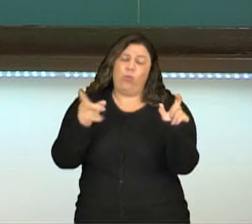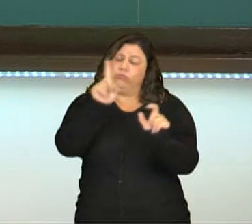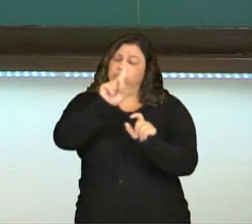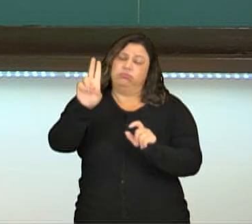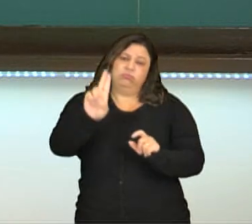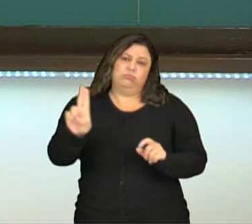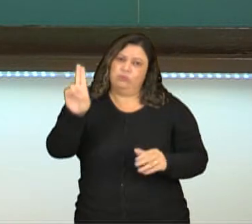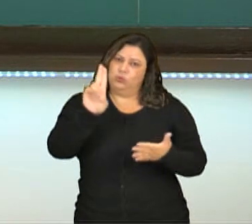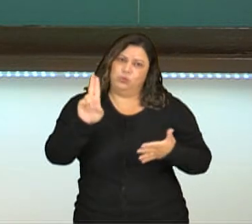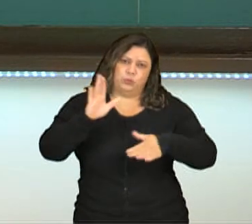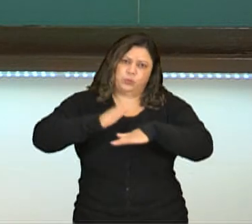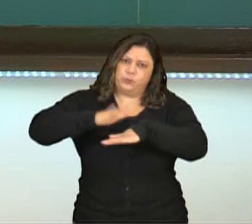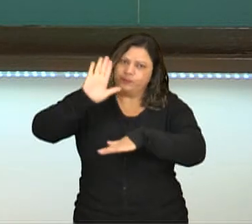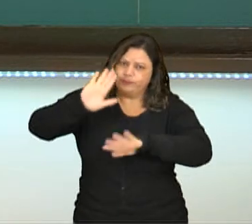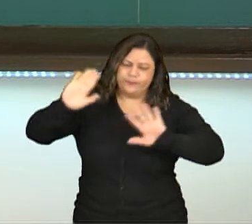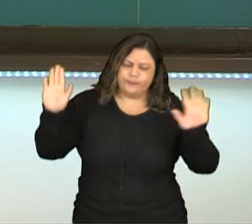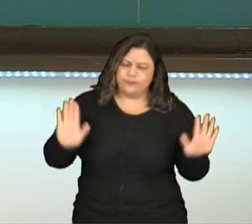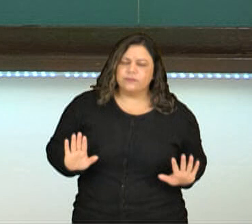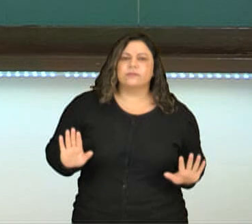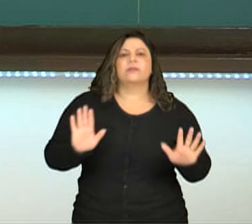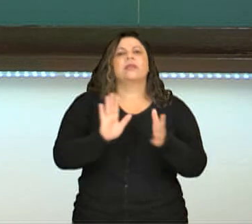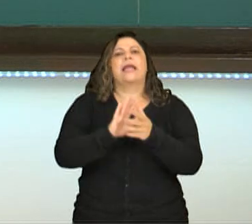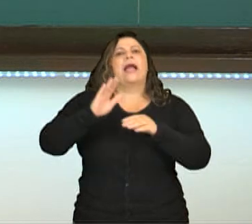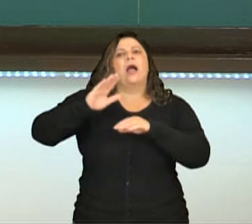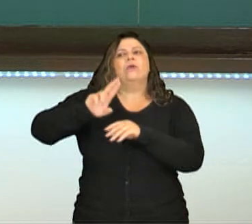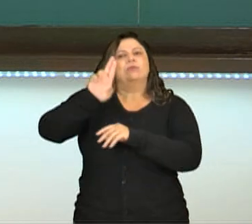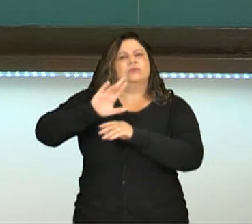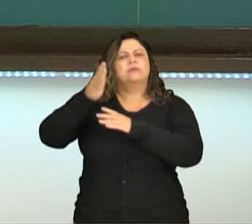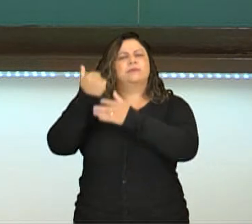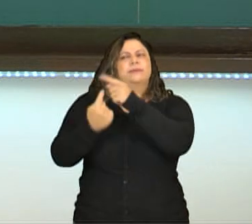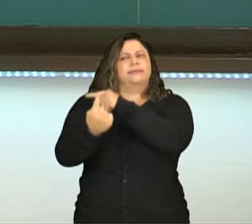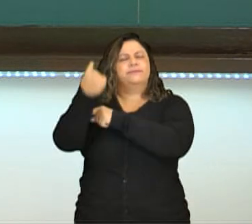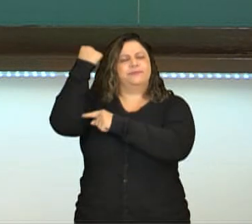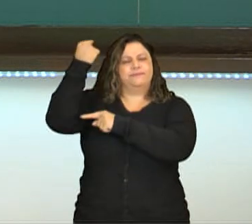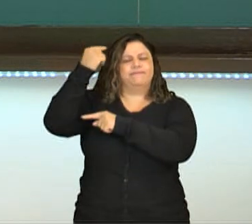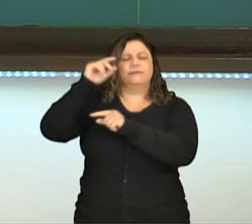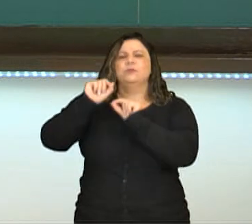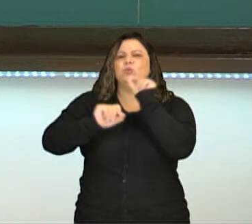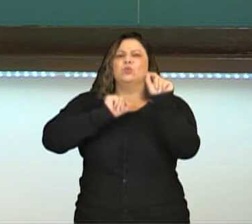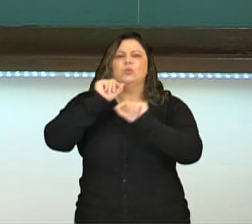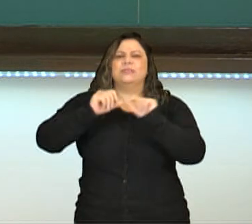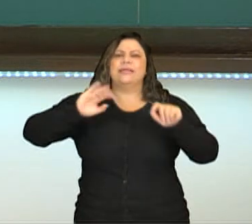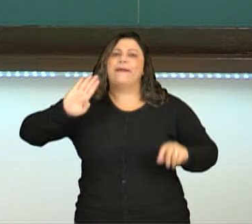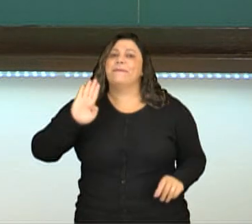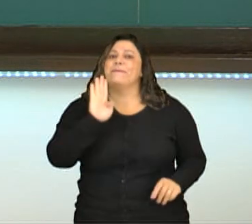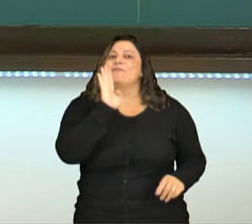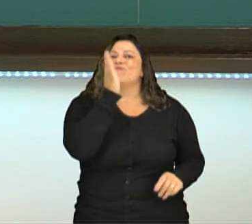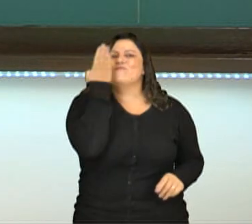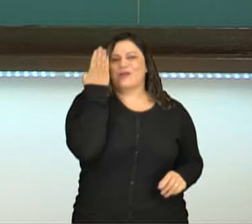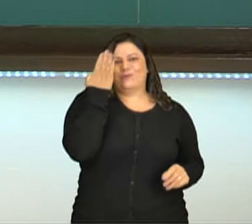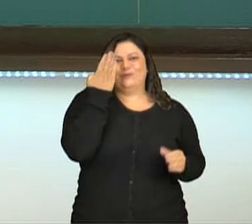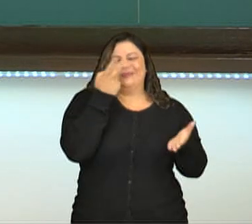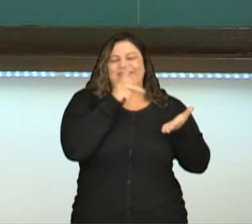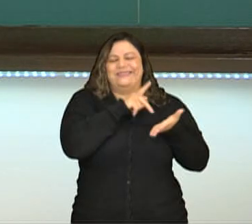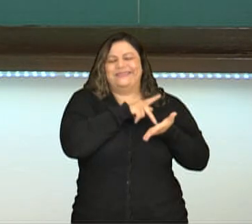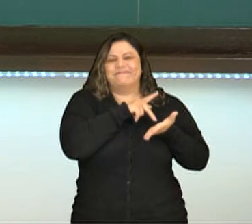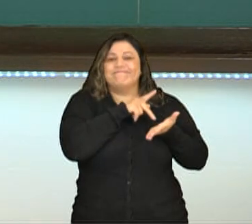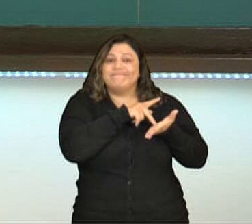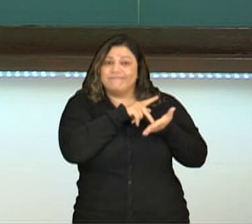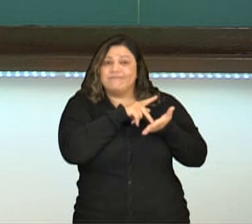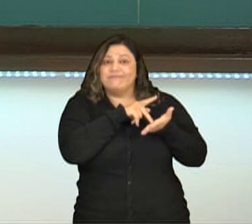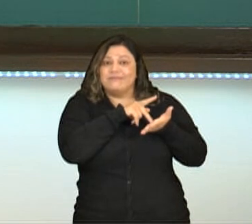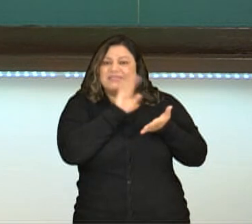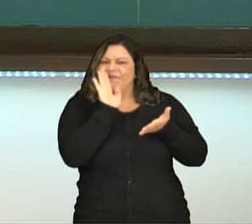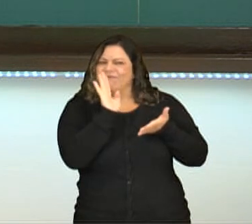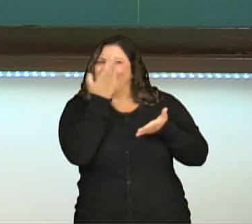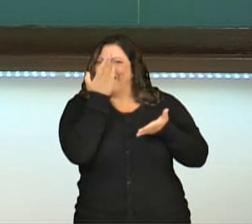usual. Mas heresia é justamente uma falsa verdade ou